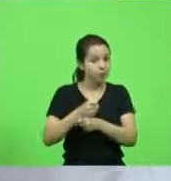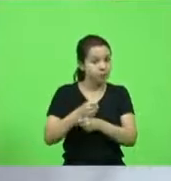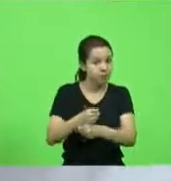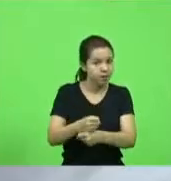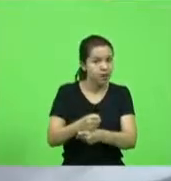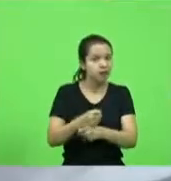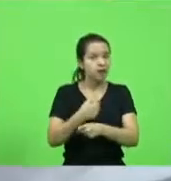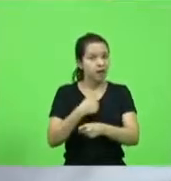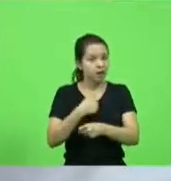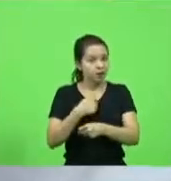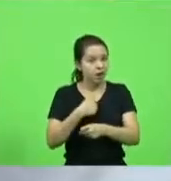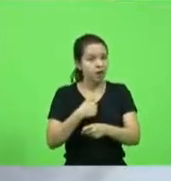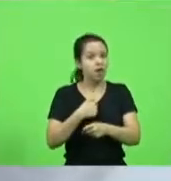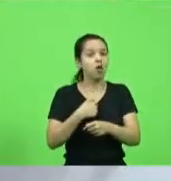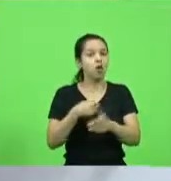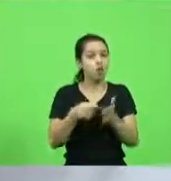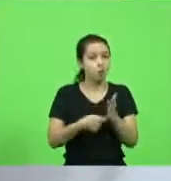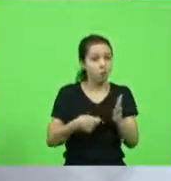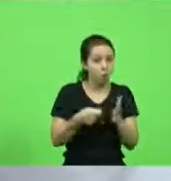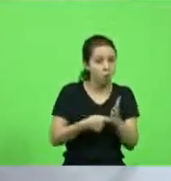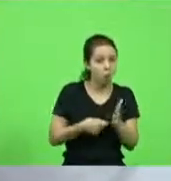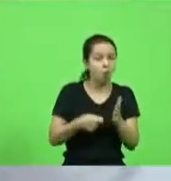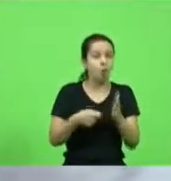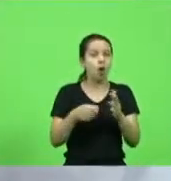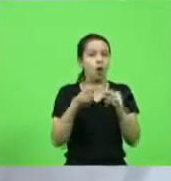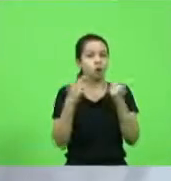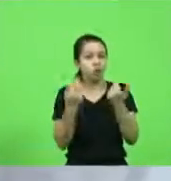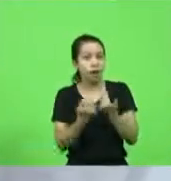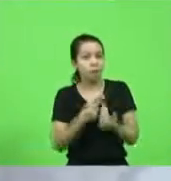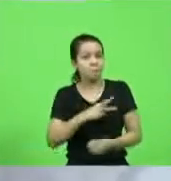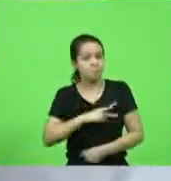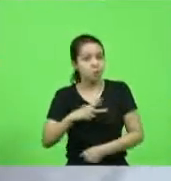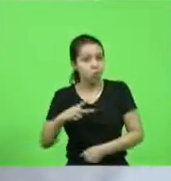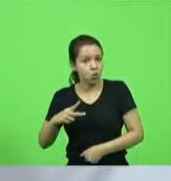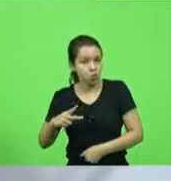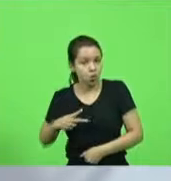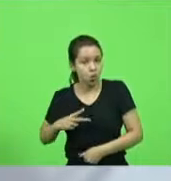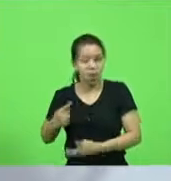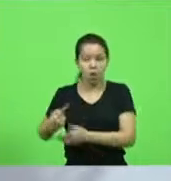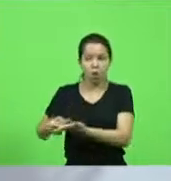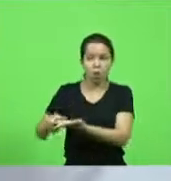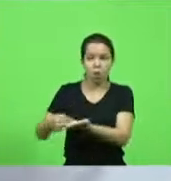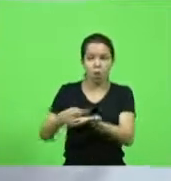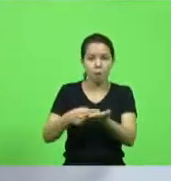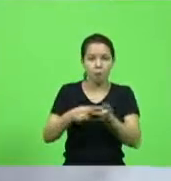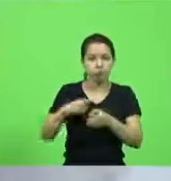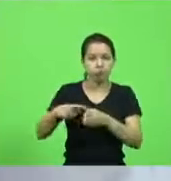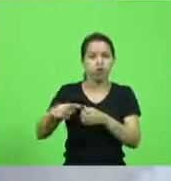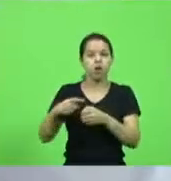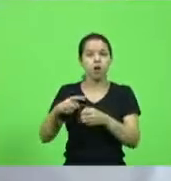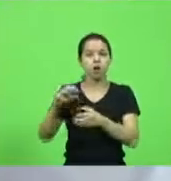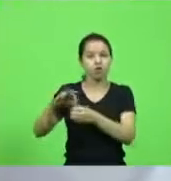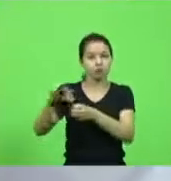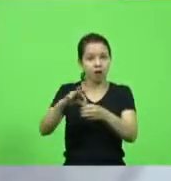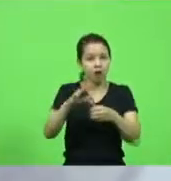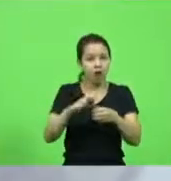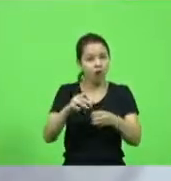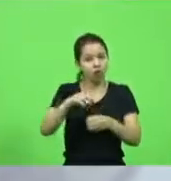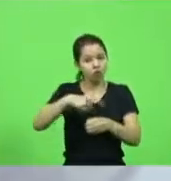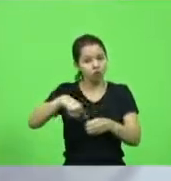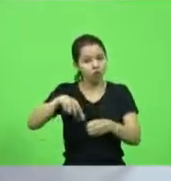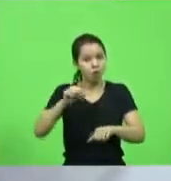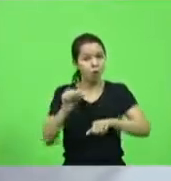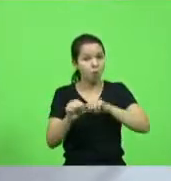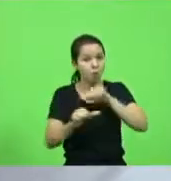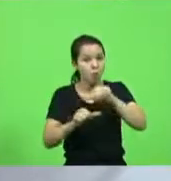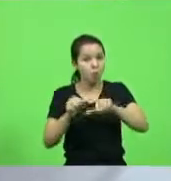audiências públicas, fazendo encontros com entidades para nós resolvermos e modernizarmos algo